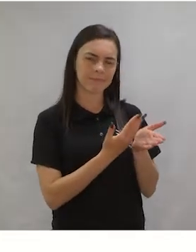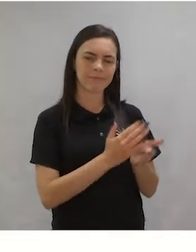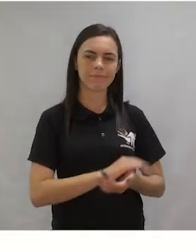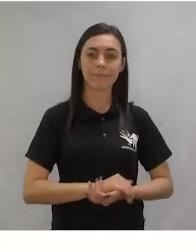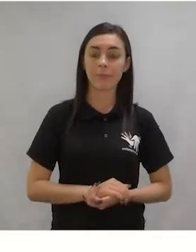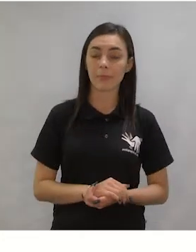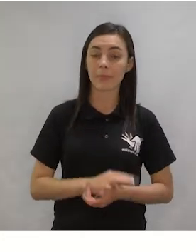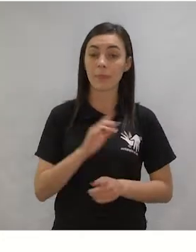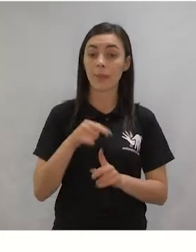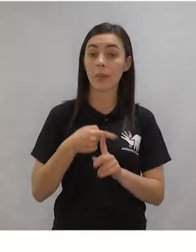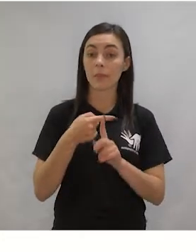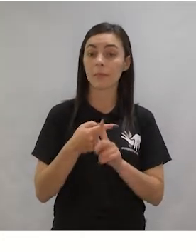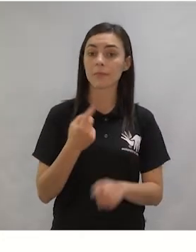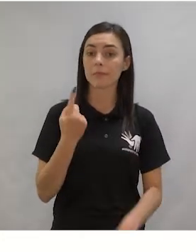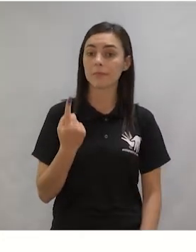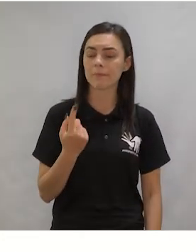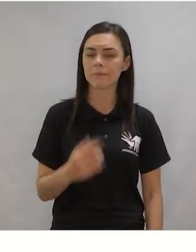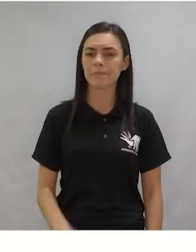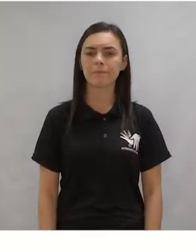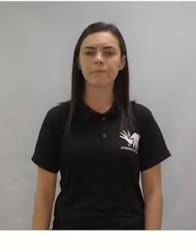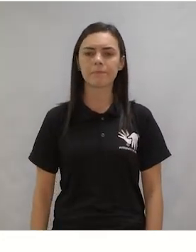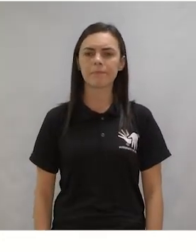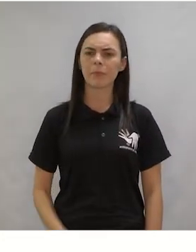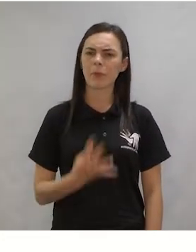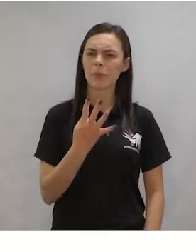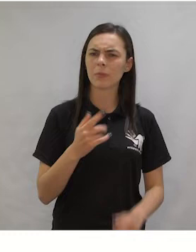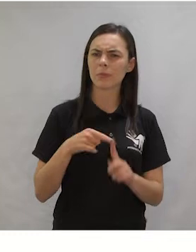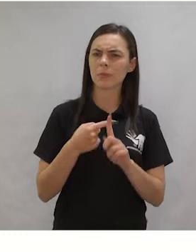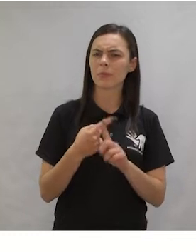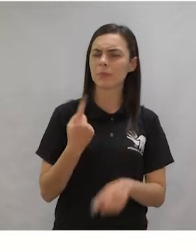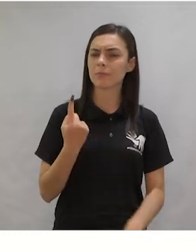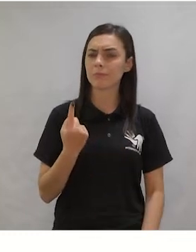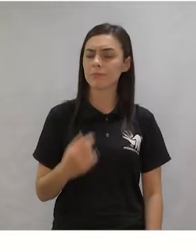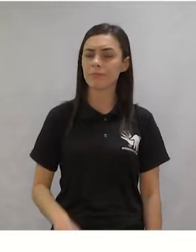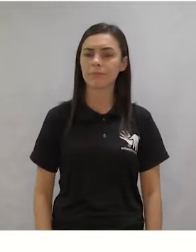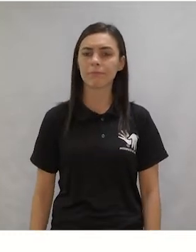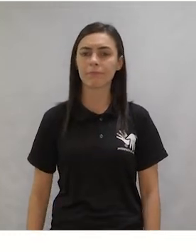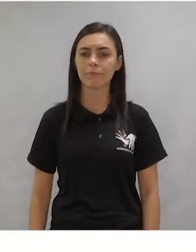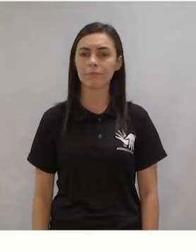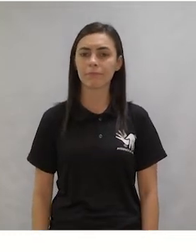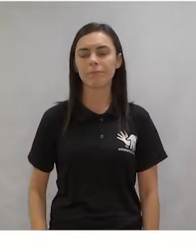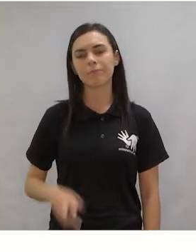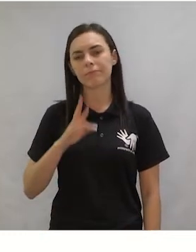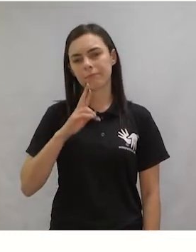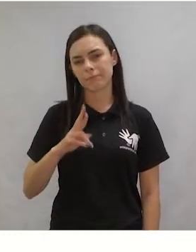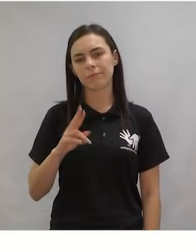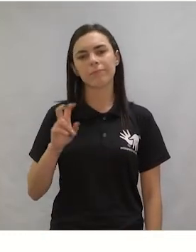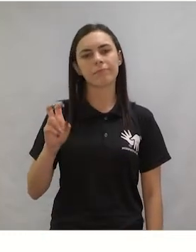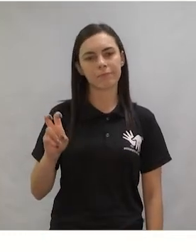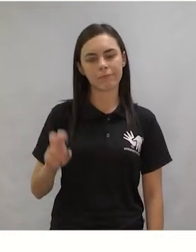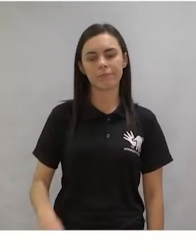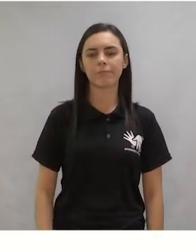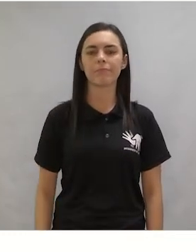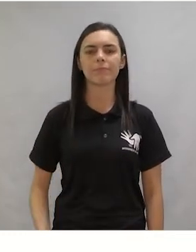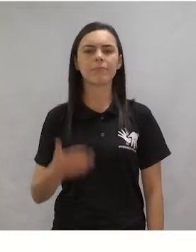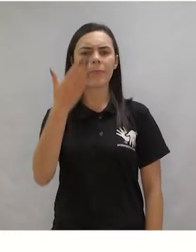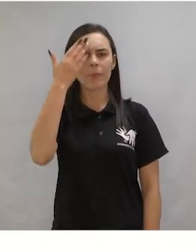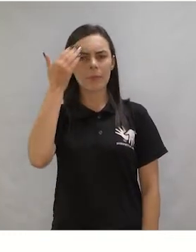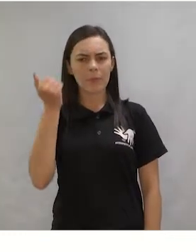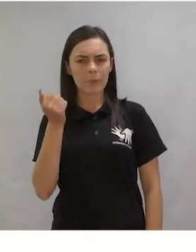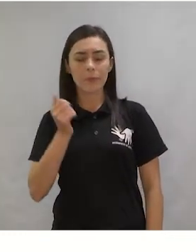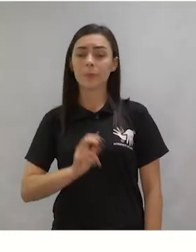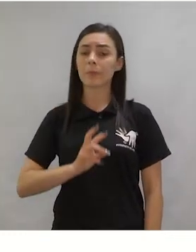da frente. Mais 1. E quanto que é 4 mais 1? É 5. Então, eu sei que o